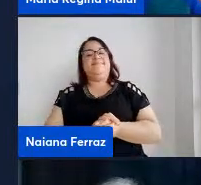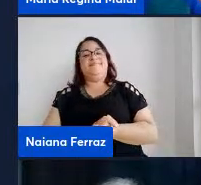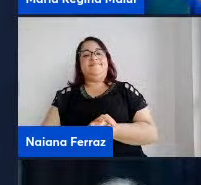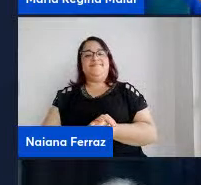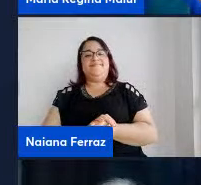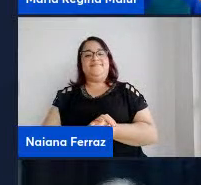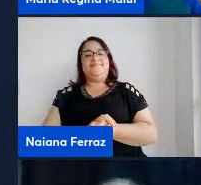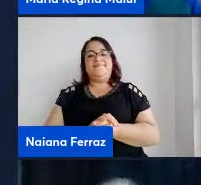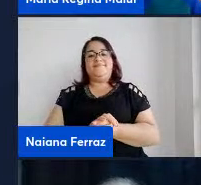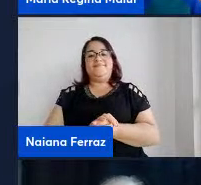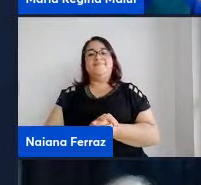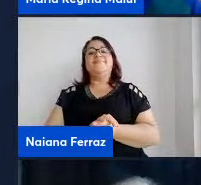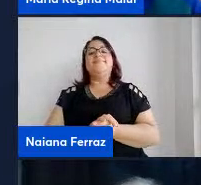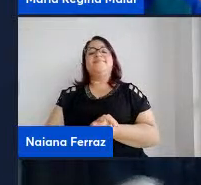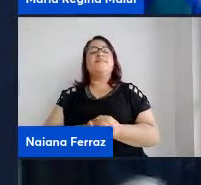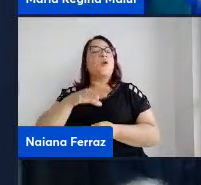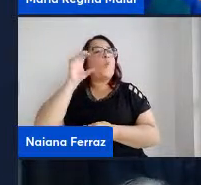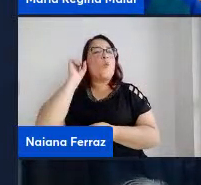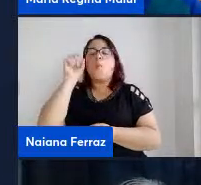Não estou ouvindo.